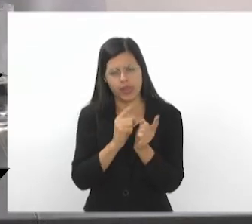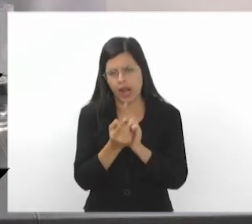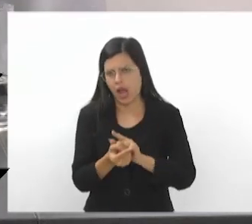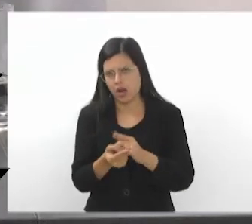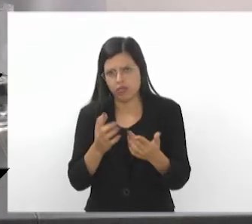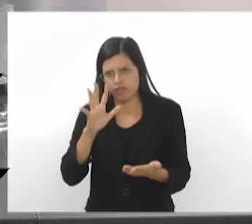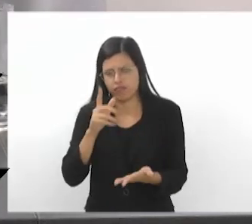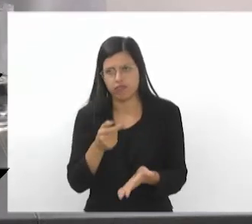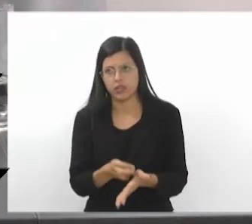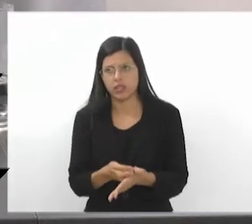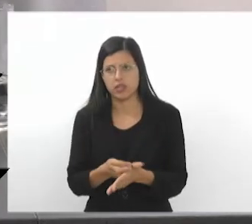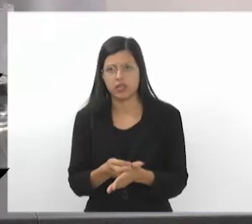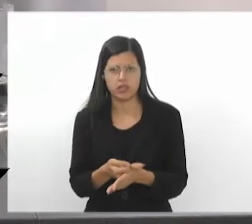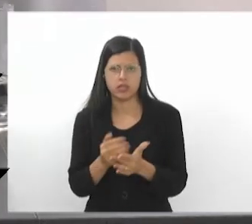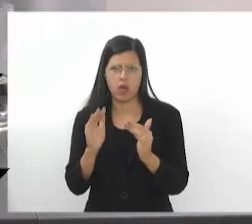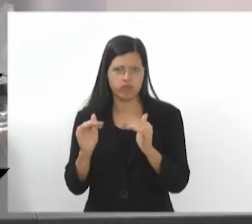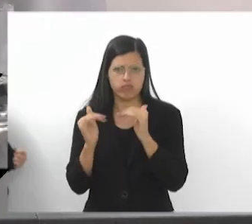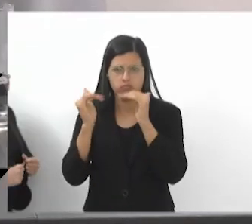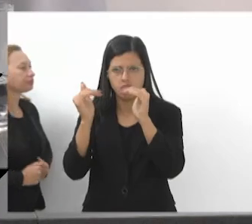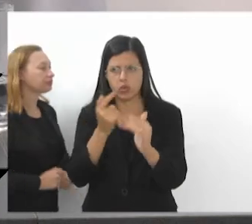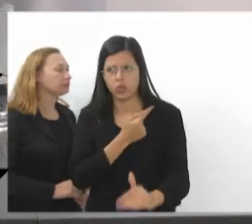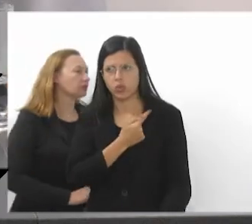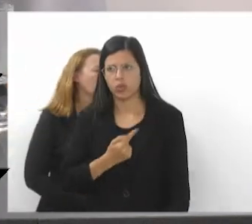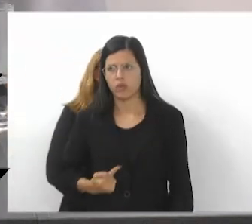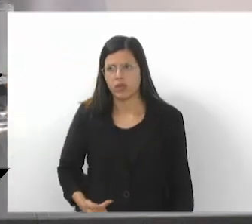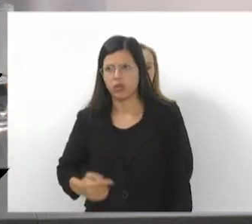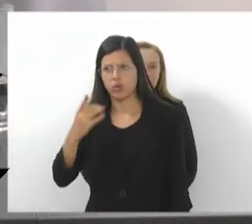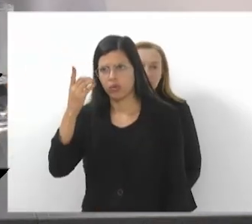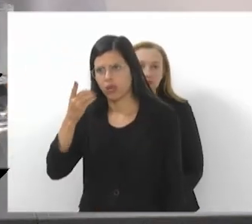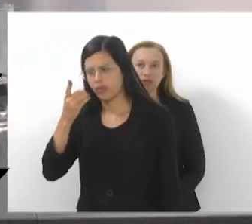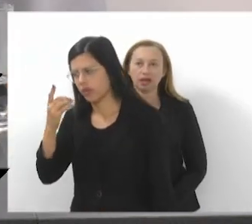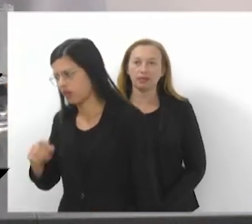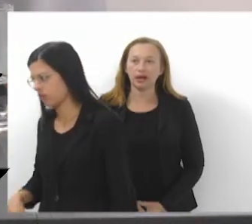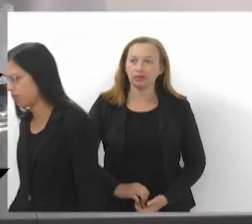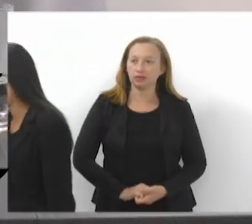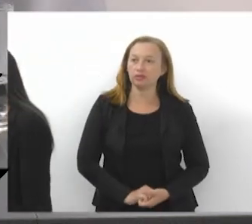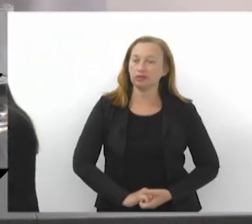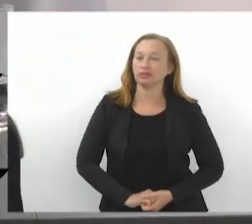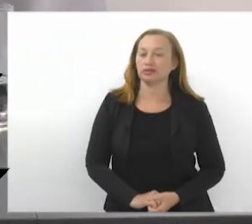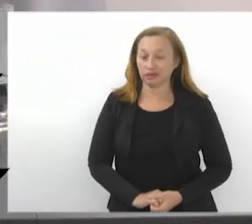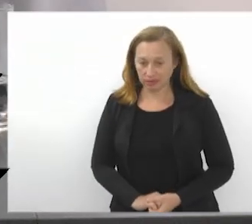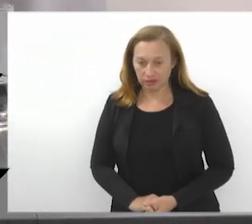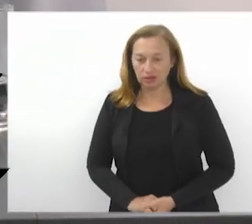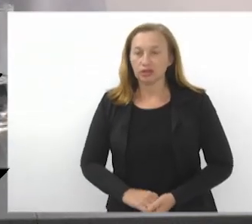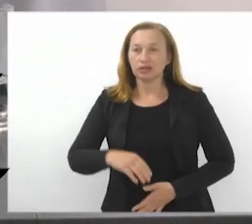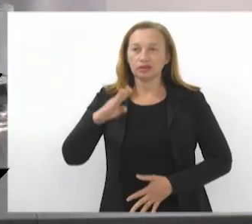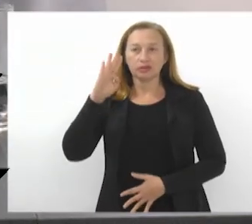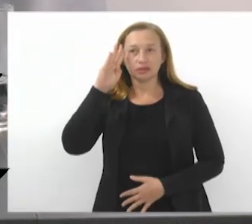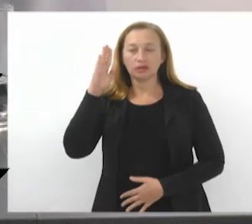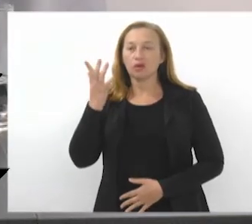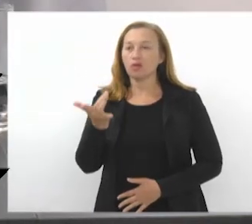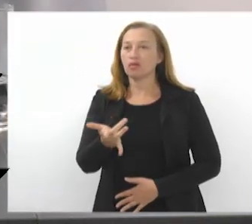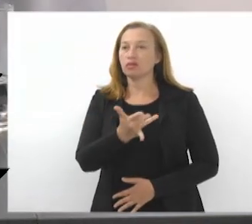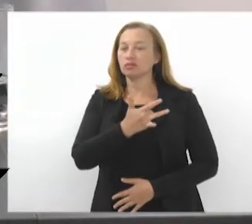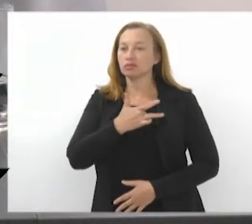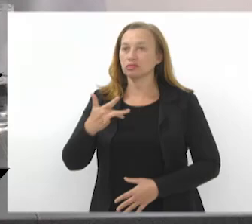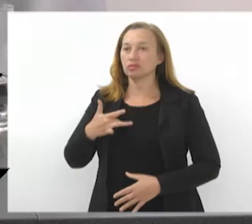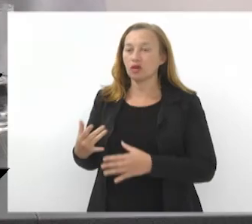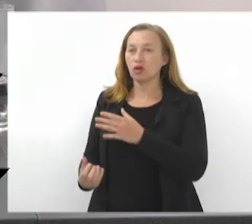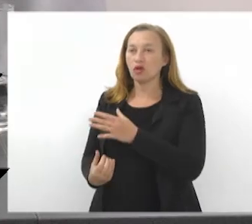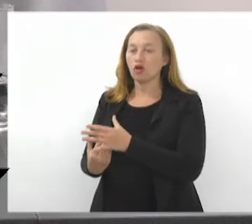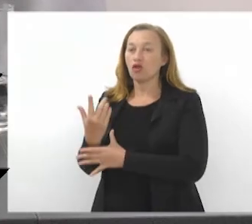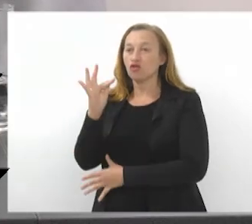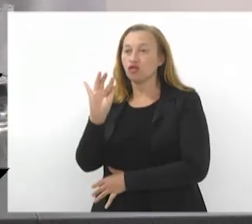decisão no andar de cima do governador com um deputado. Mas, na verdade, a Fundação de Saúde tomar uma medida